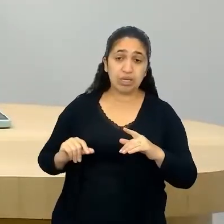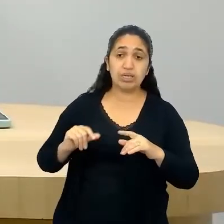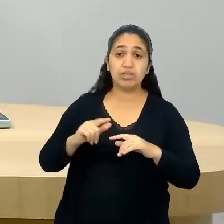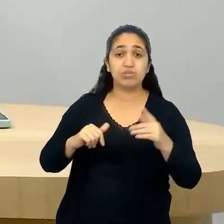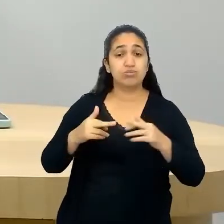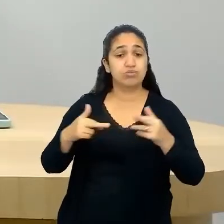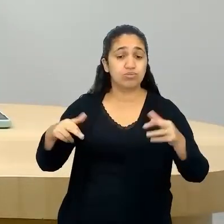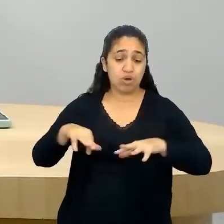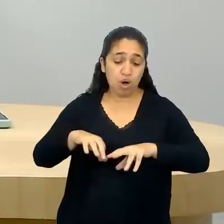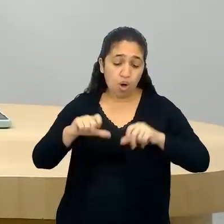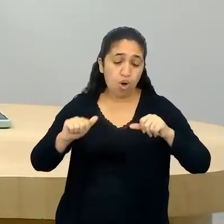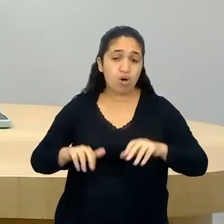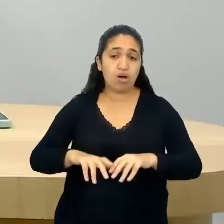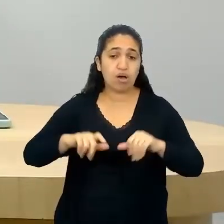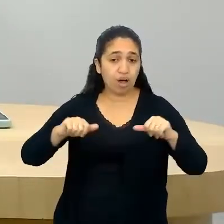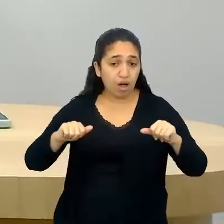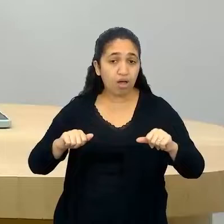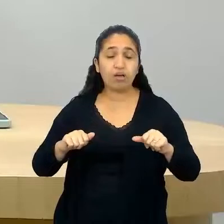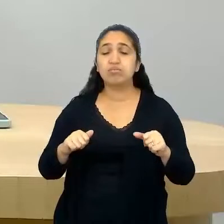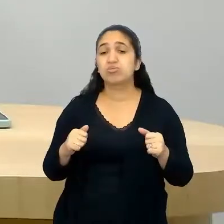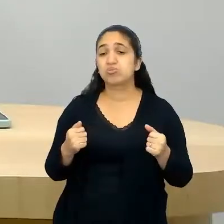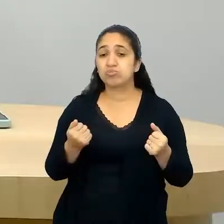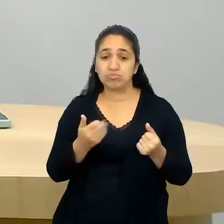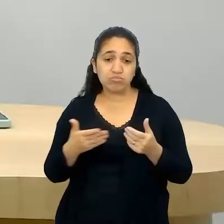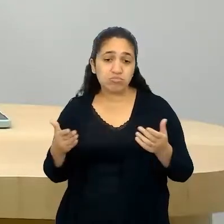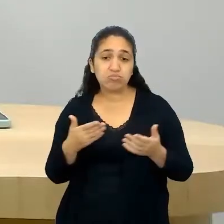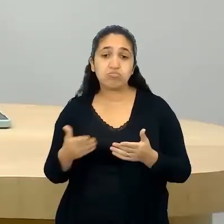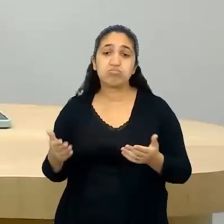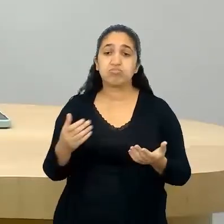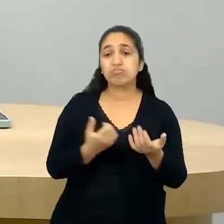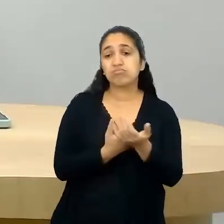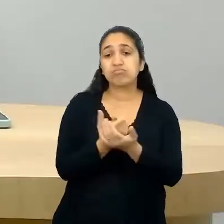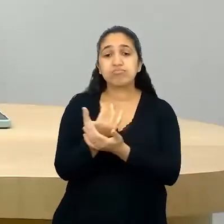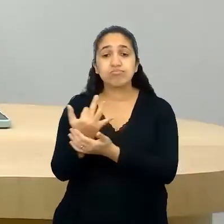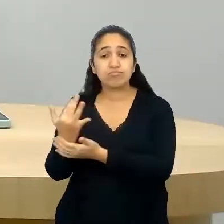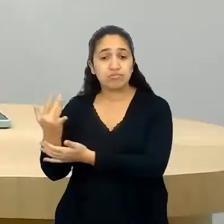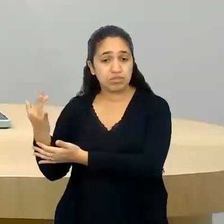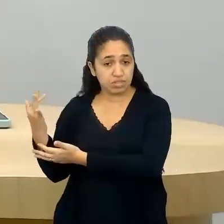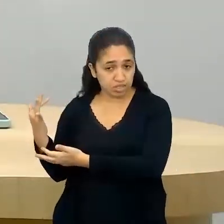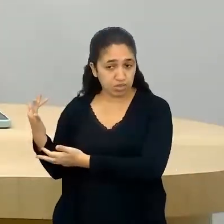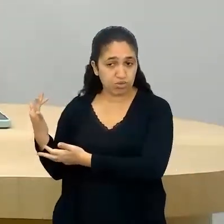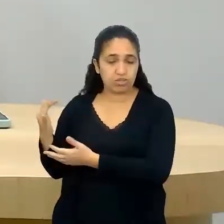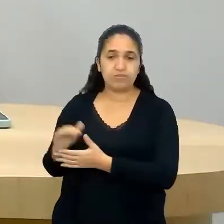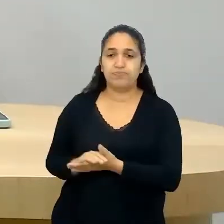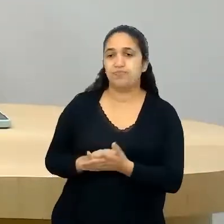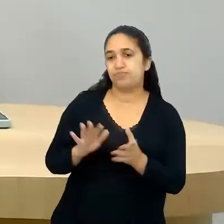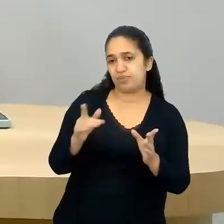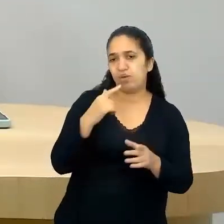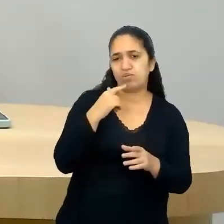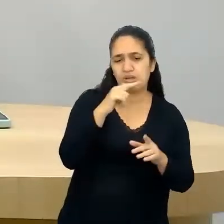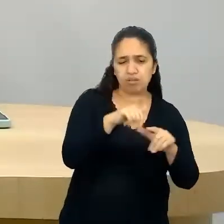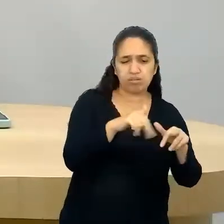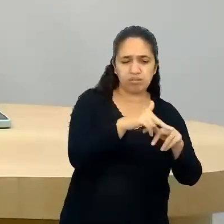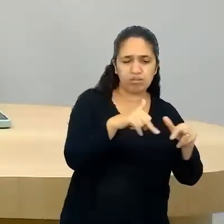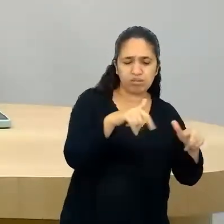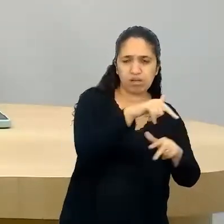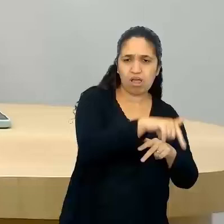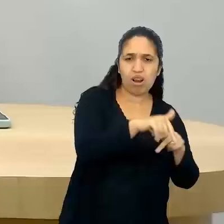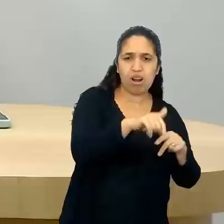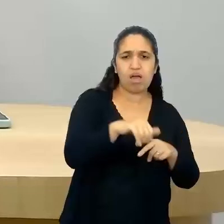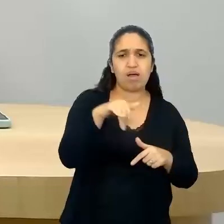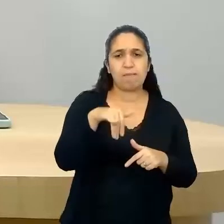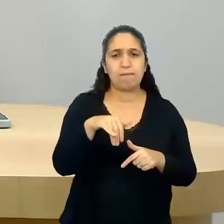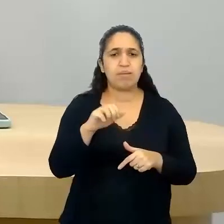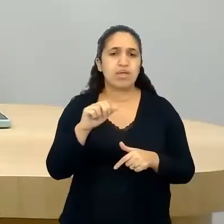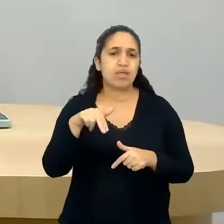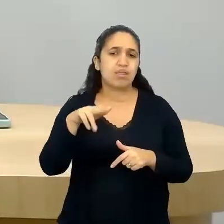orgânico também e tendo aí uma produção agrícola, né? É lógico que quando você tem jazidas minerais, né, com retiradas aí